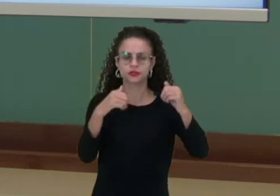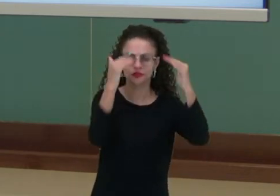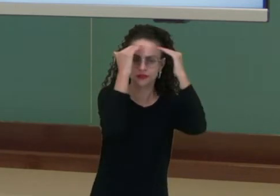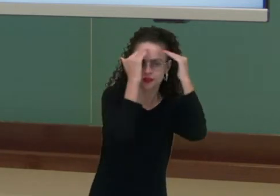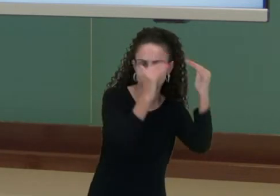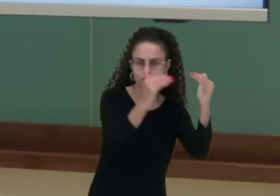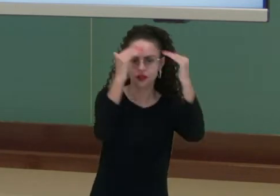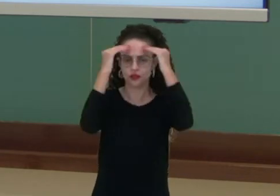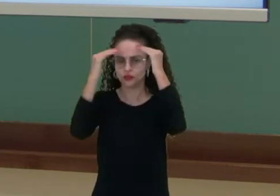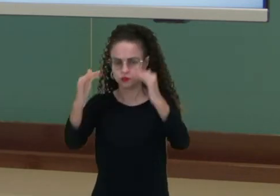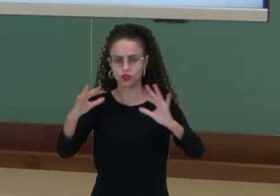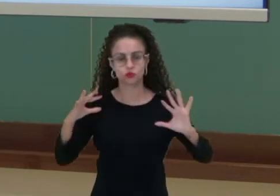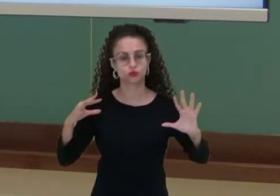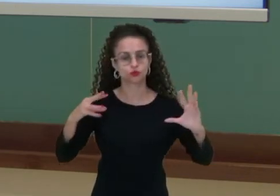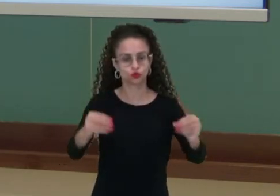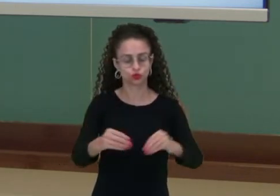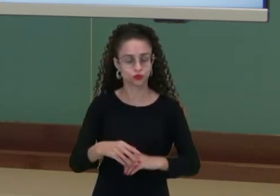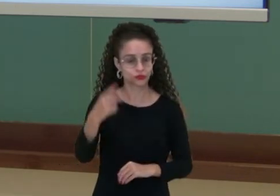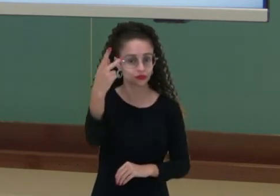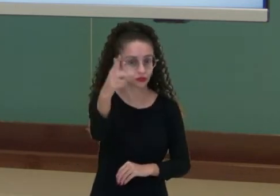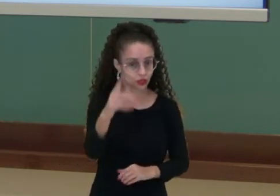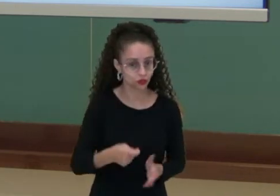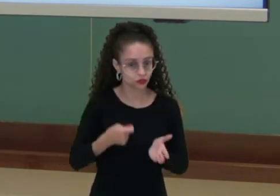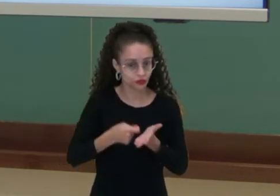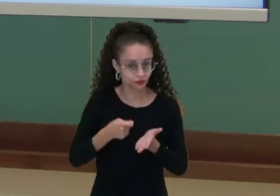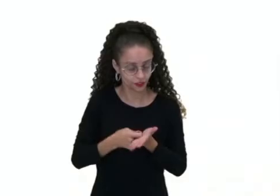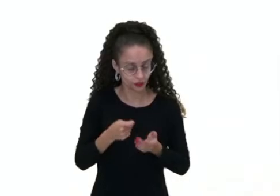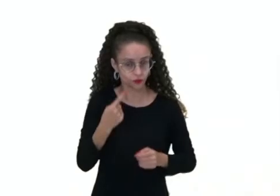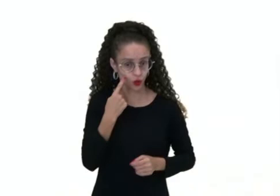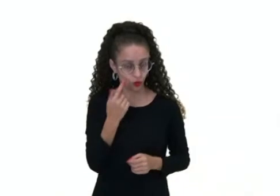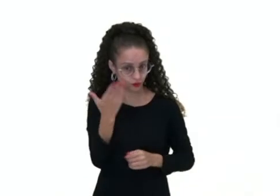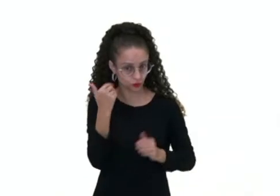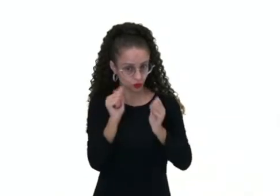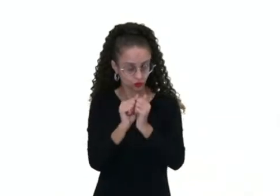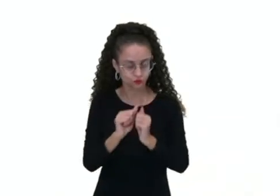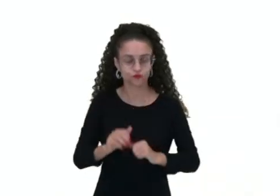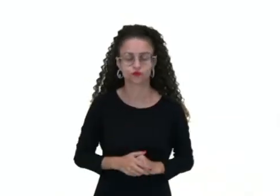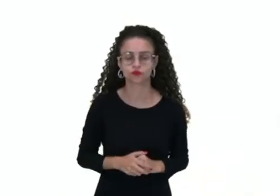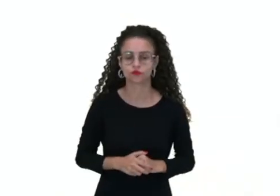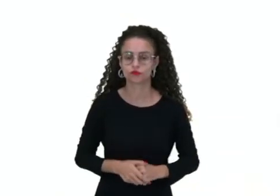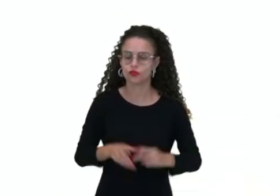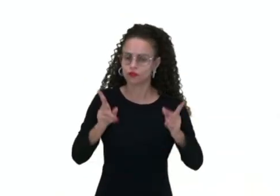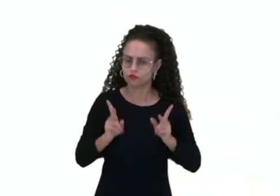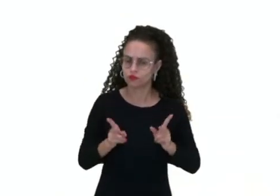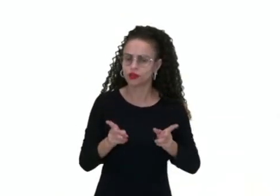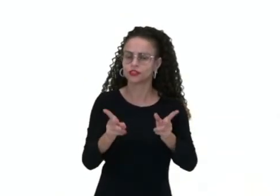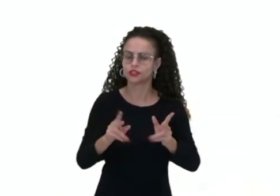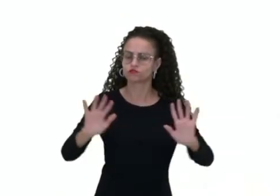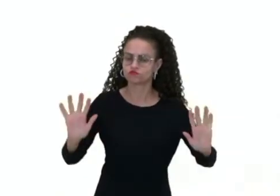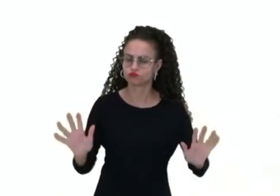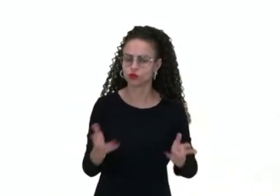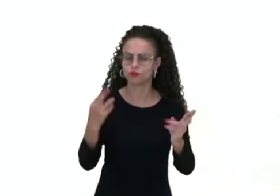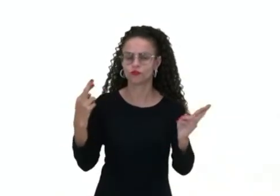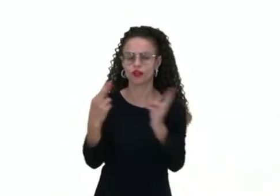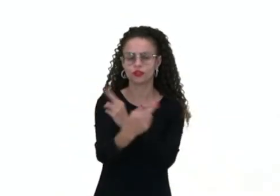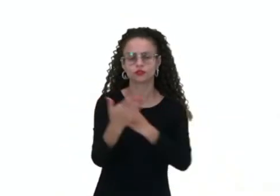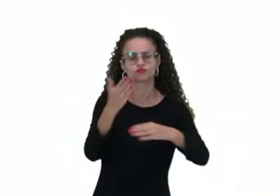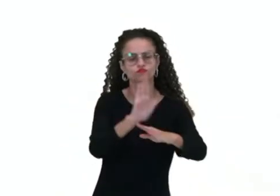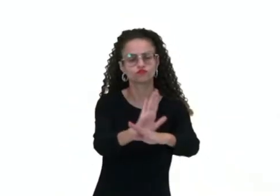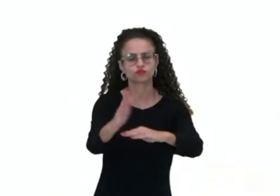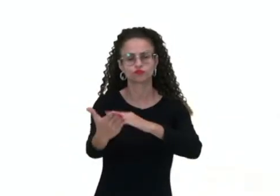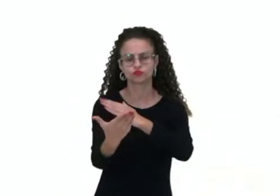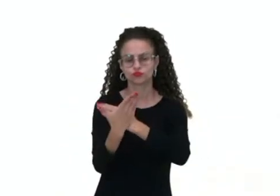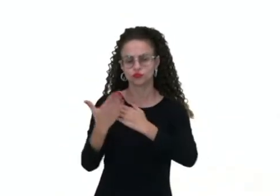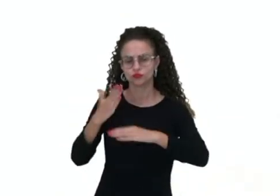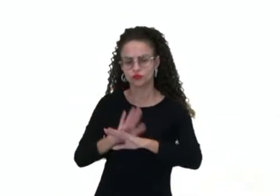por todos. É seu dever, vamos juntos. Manter e promover relações de cooperação no